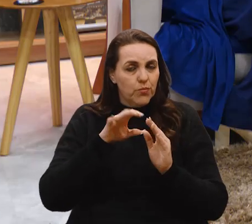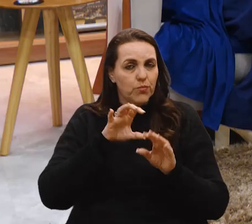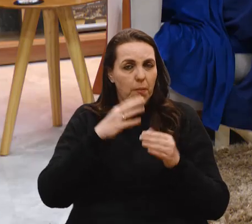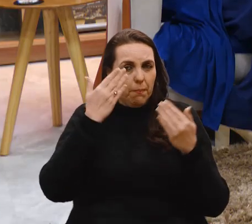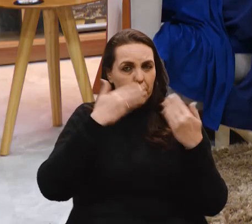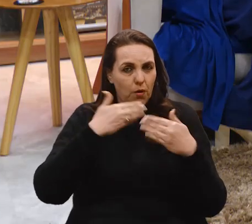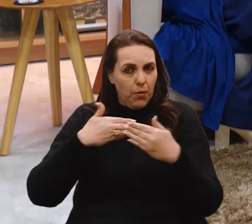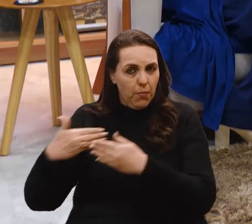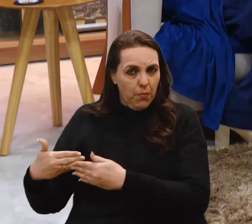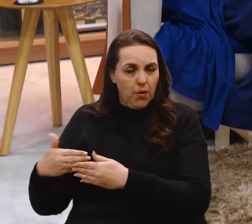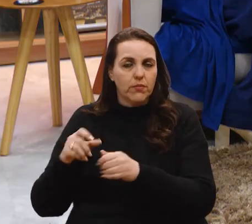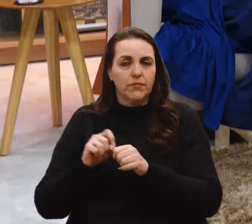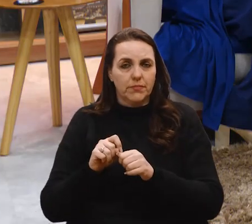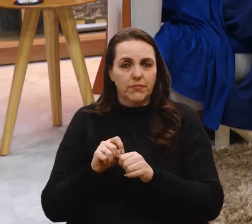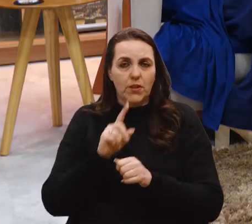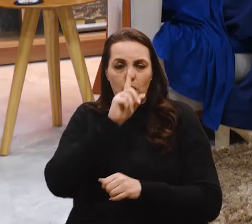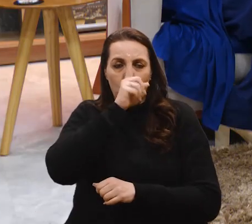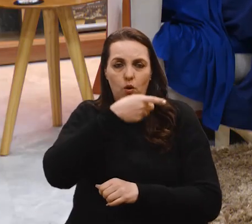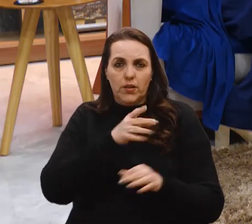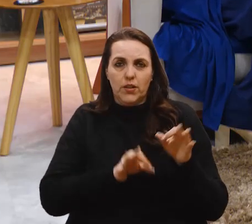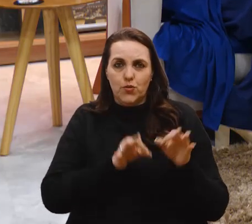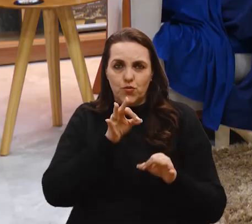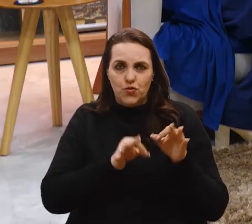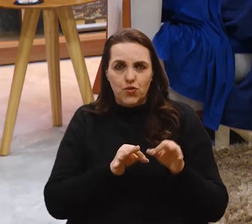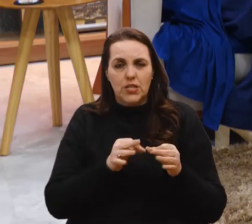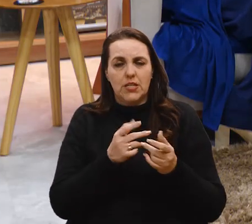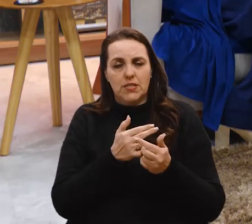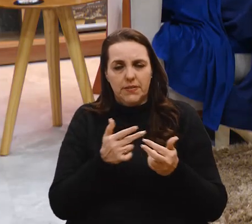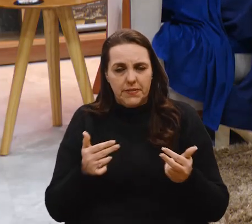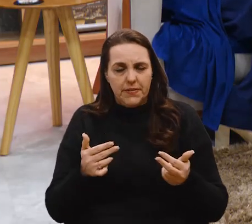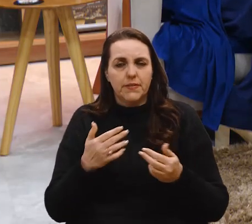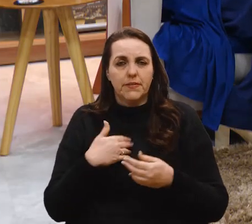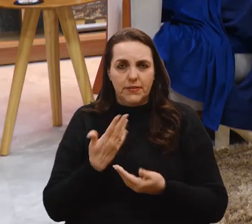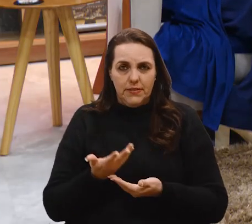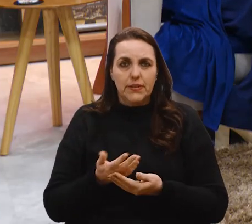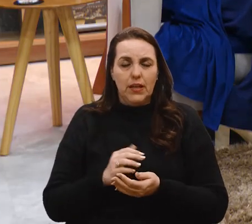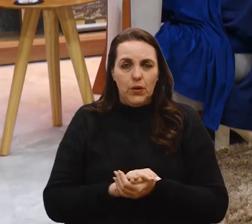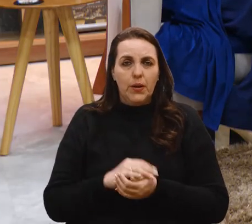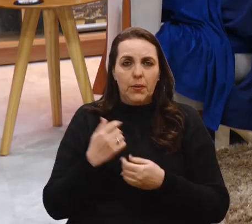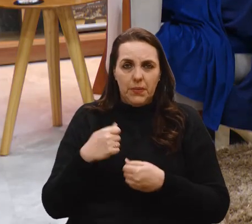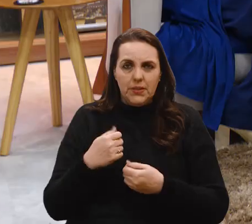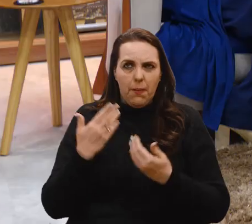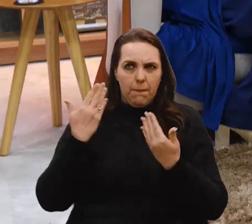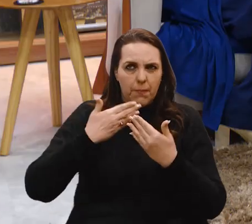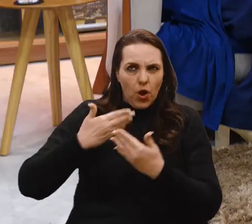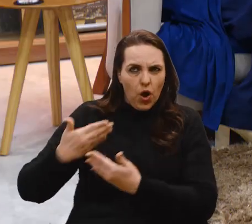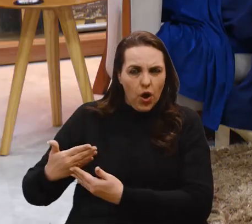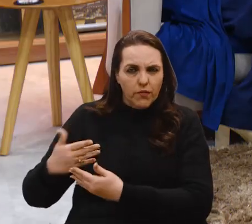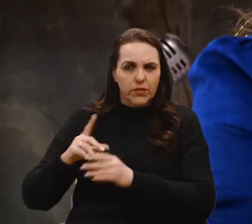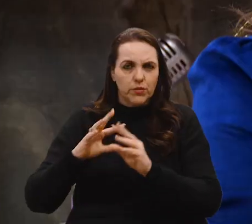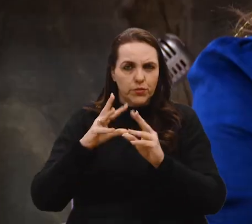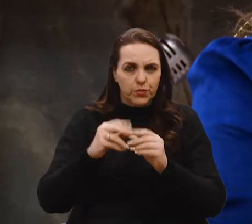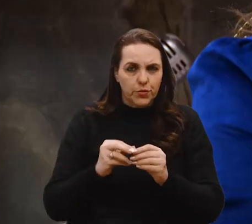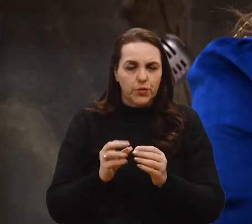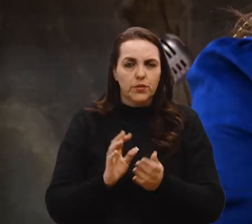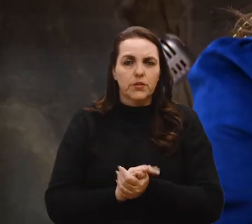Porque tem a ordem judicial, tem várias formas de acelerar, Sim, né? porque Mas tu, na verdade, por provas, fez provas e Não, eu compactou o fiz ensino médio todo, né? Sim,